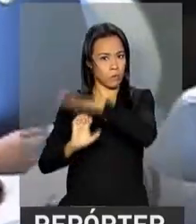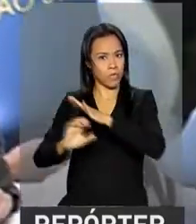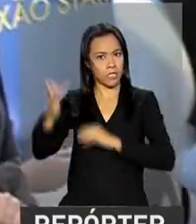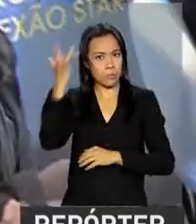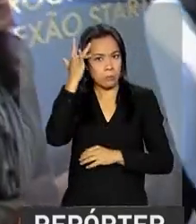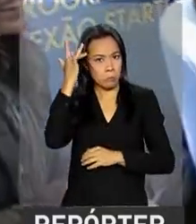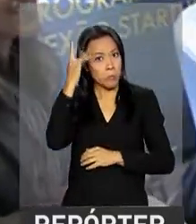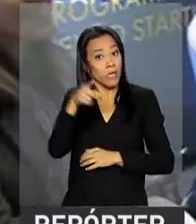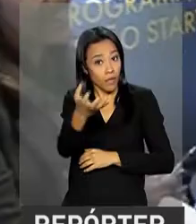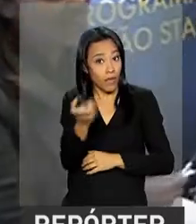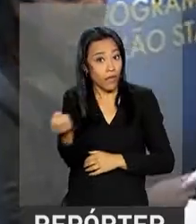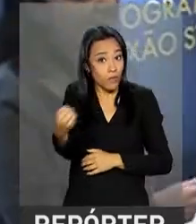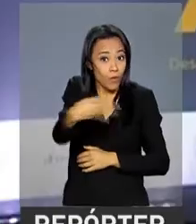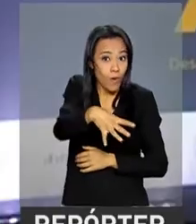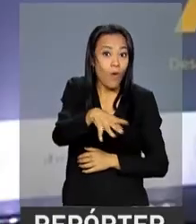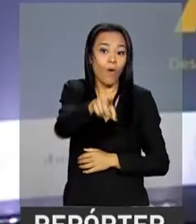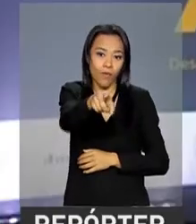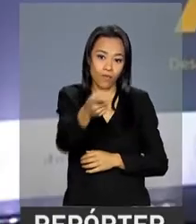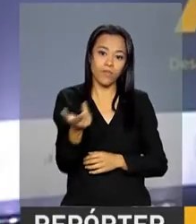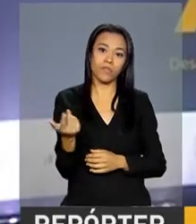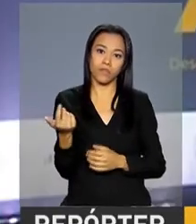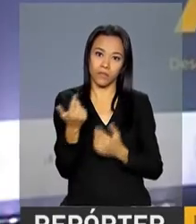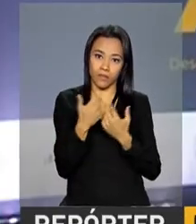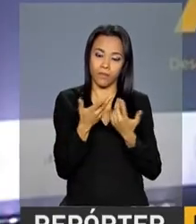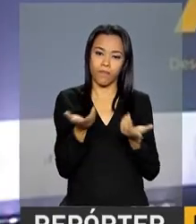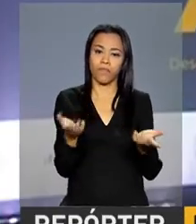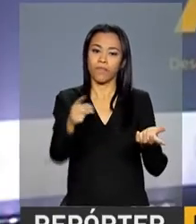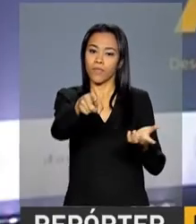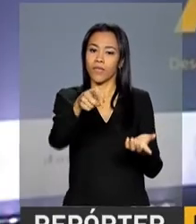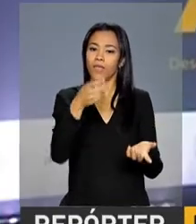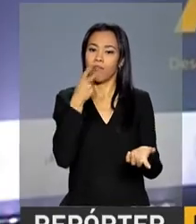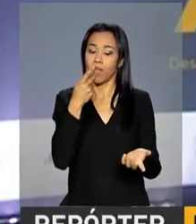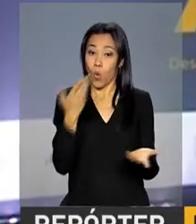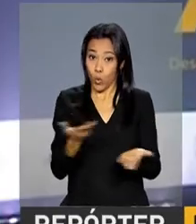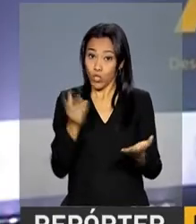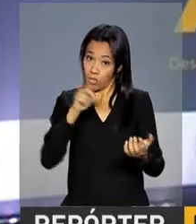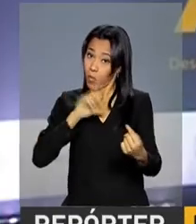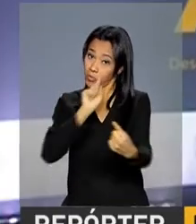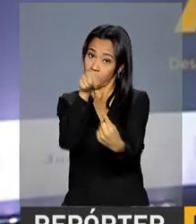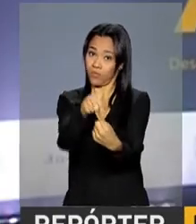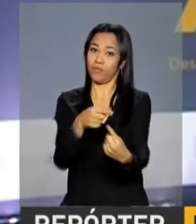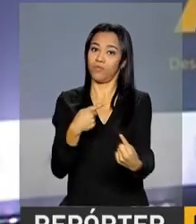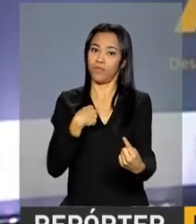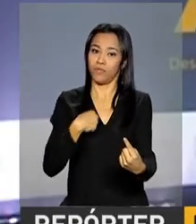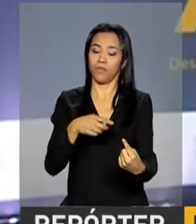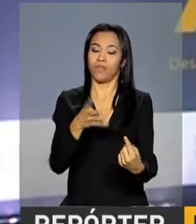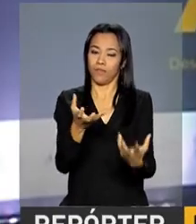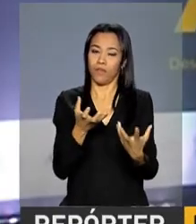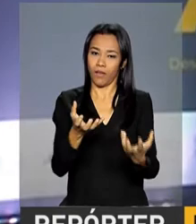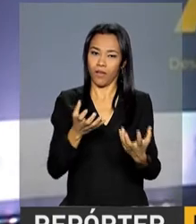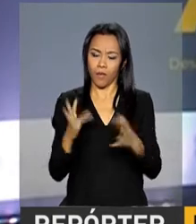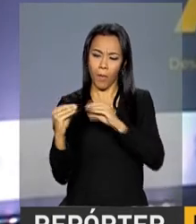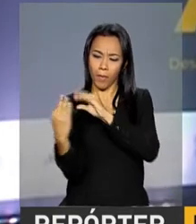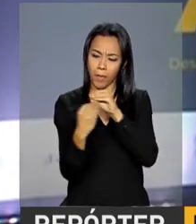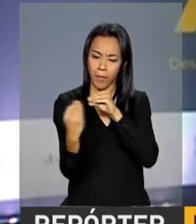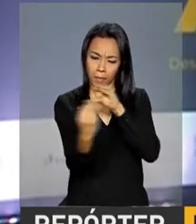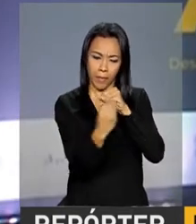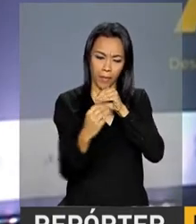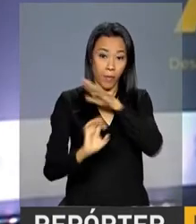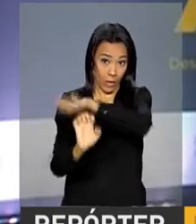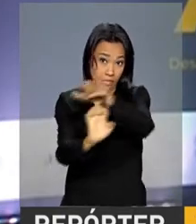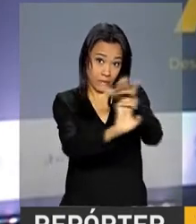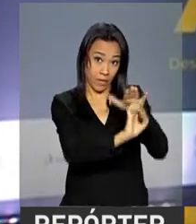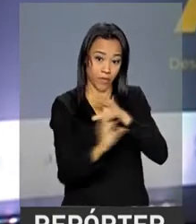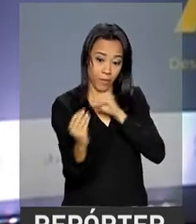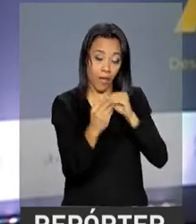fazer novos negócios sem dúvida gente hoje tem uma meta sair daqui pelo menos com meia dúzia de conversas é esse o nosso